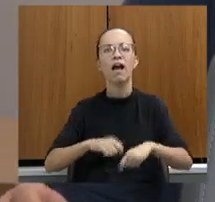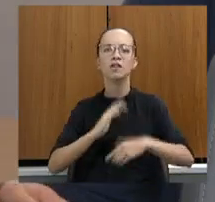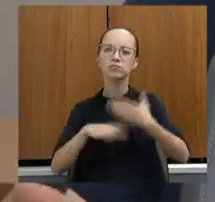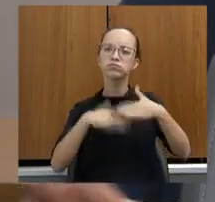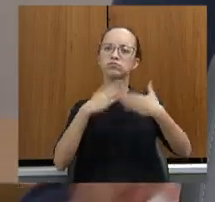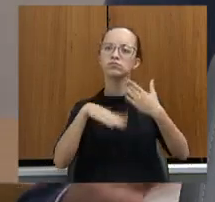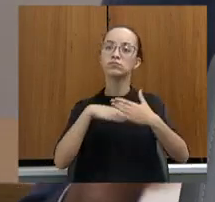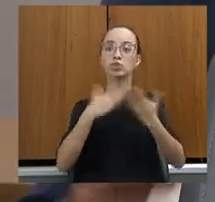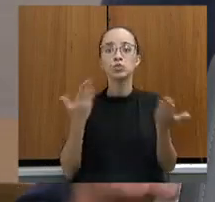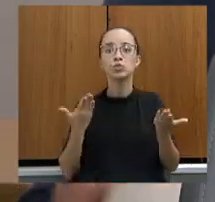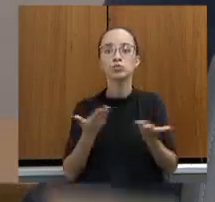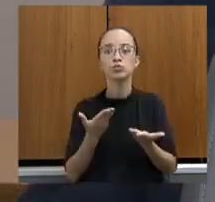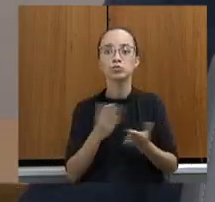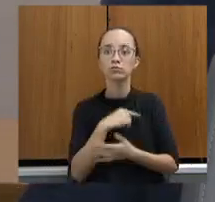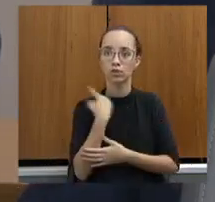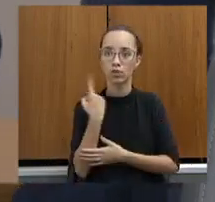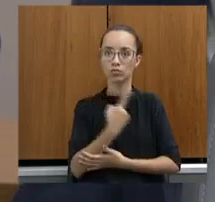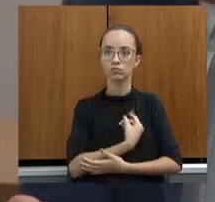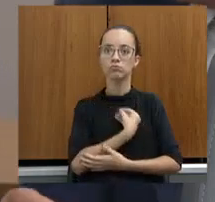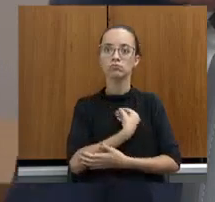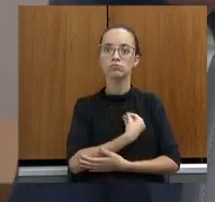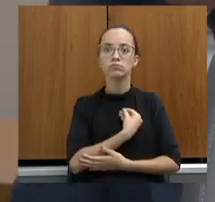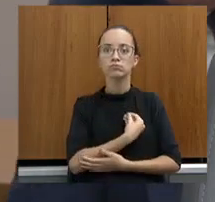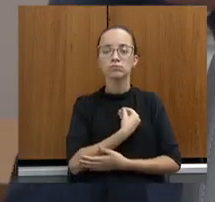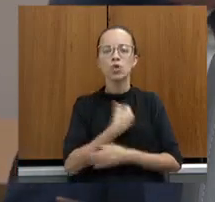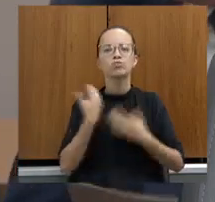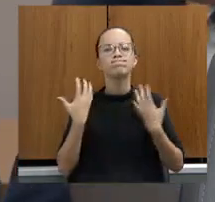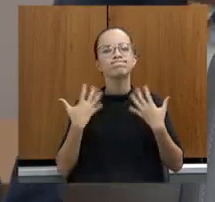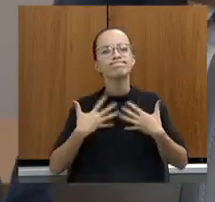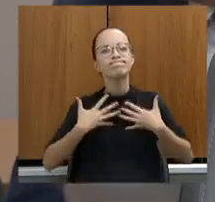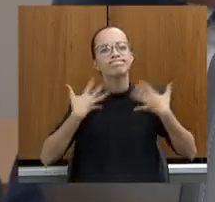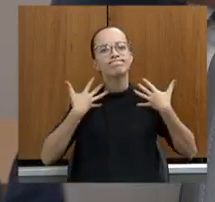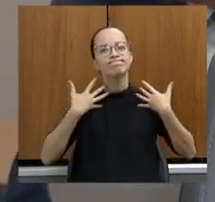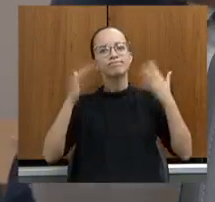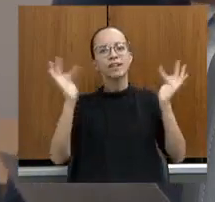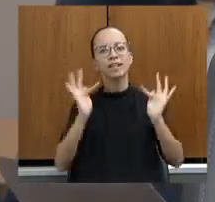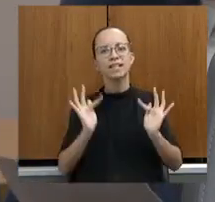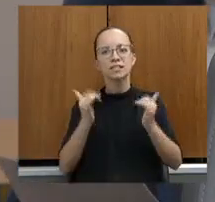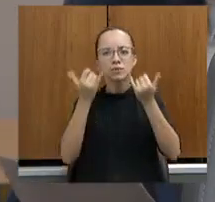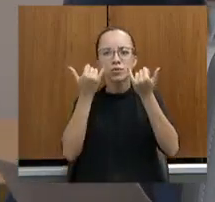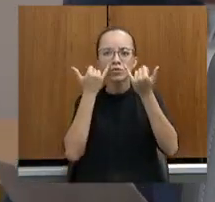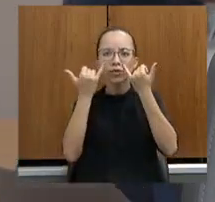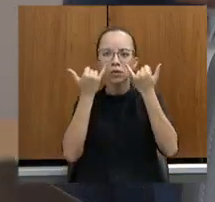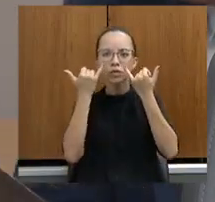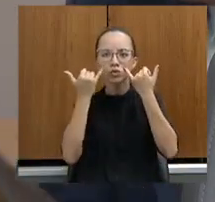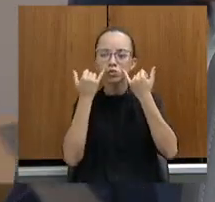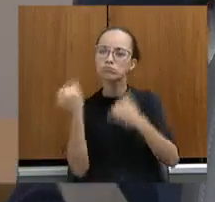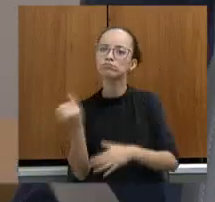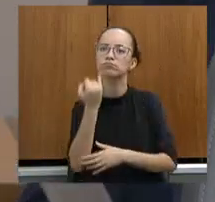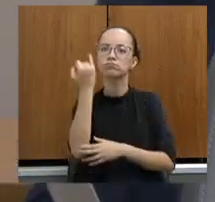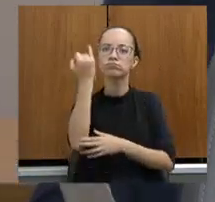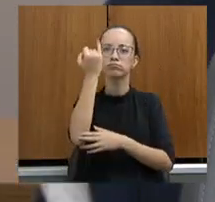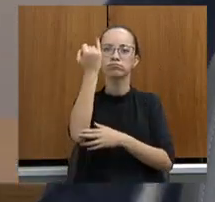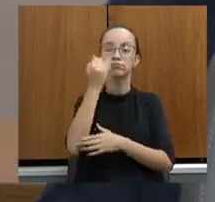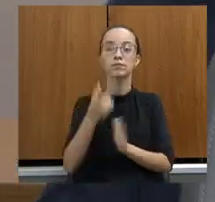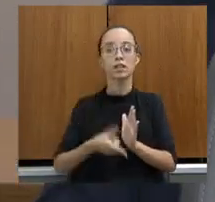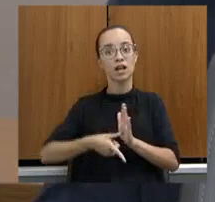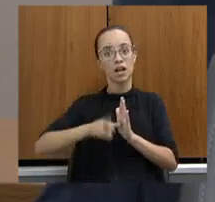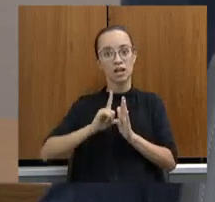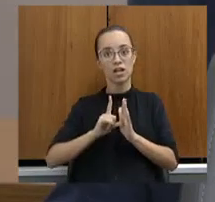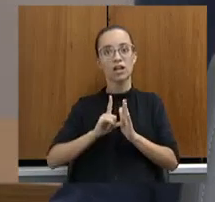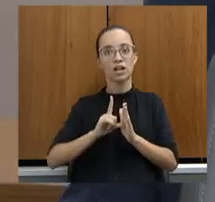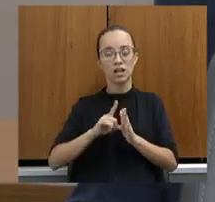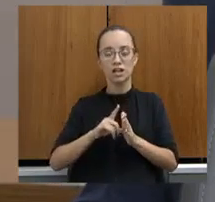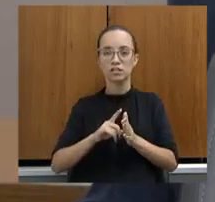os trilhos e hoje estamos aqui né comemorando esses dados tão importantes quando o mais cedo o